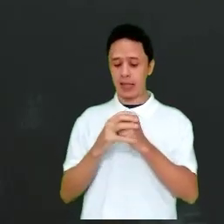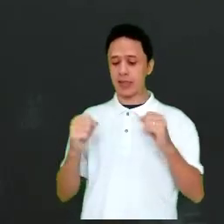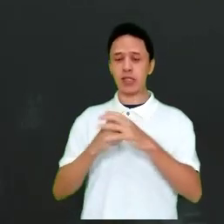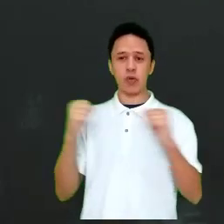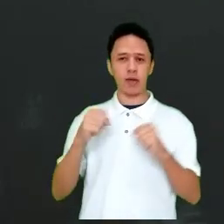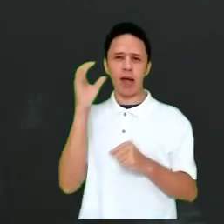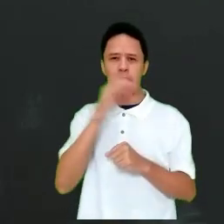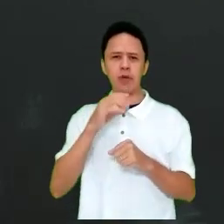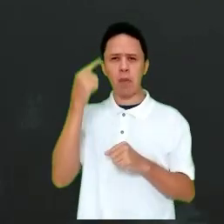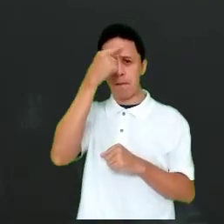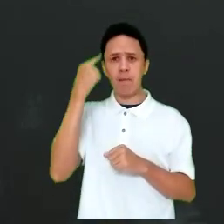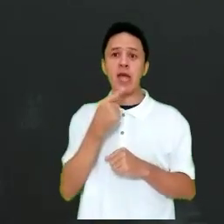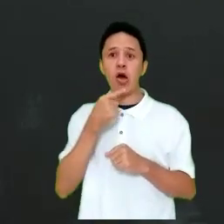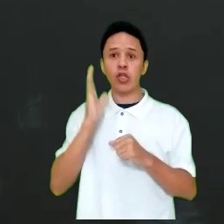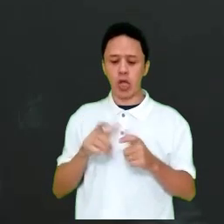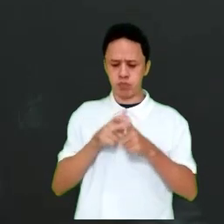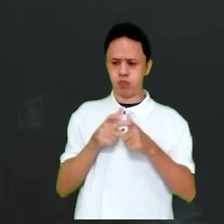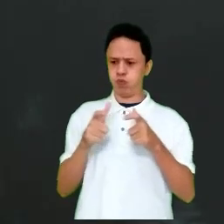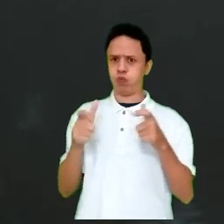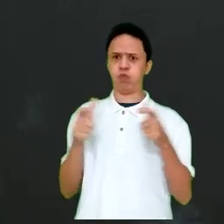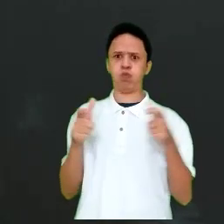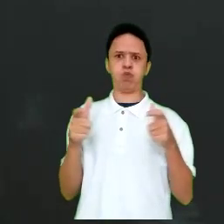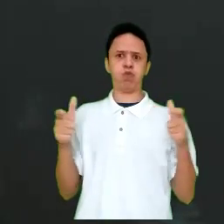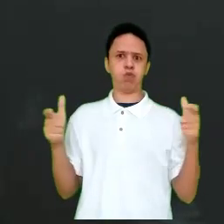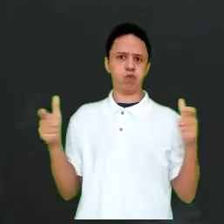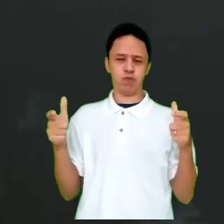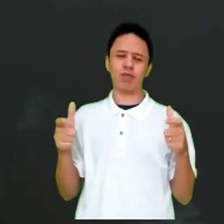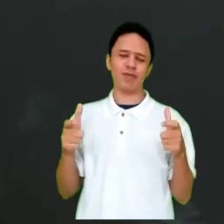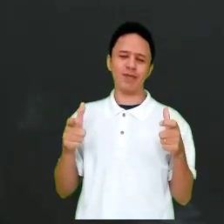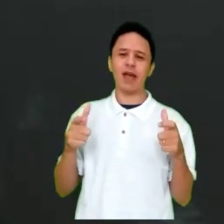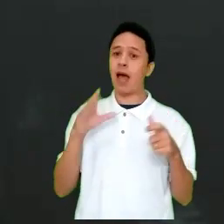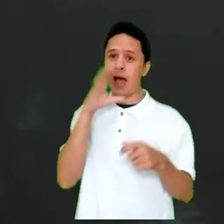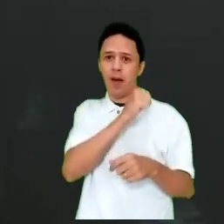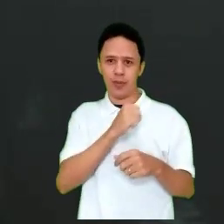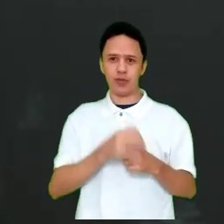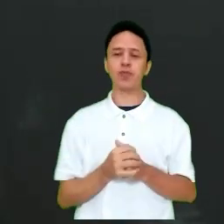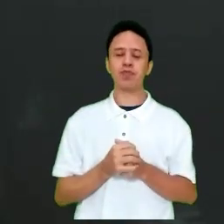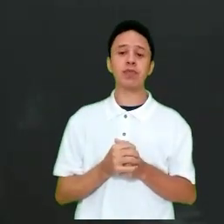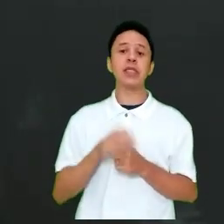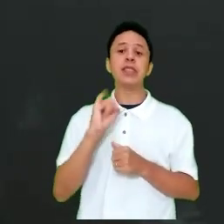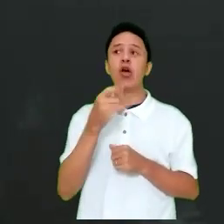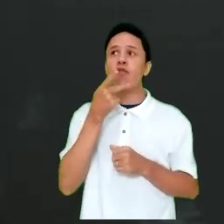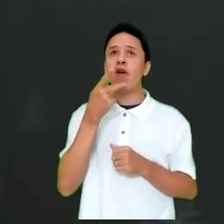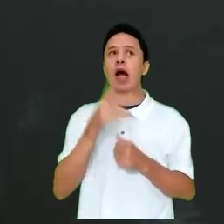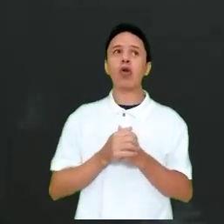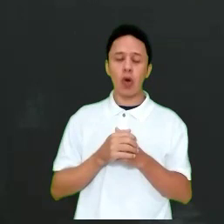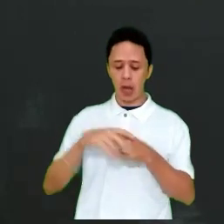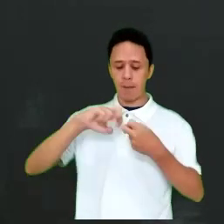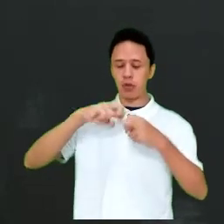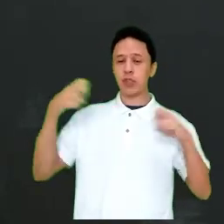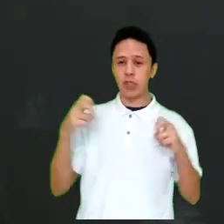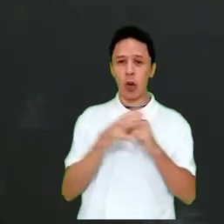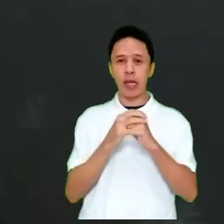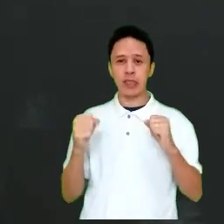assexuada. Uma reprodução rápida, meia hora, já dupliquei a quantidade da população, é uma reprodução rápida. Só que quando eu falo de